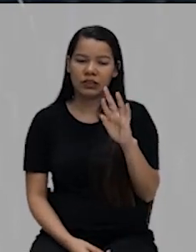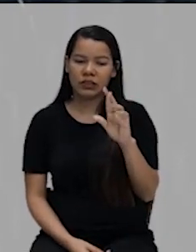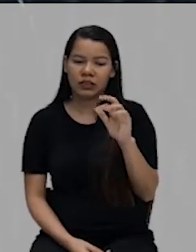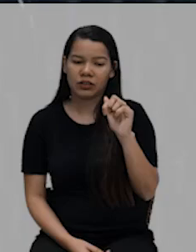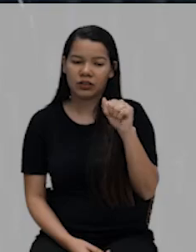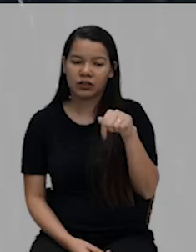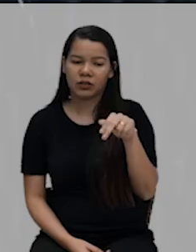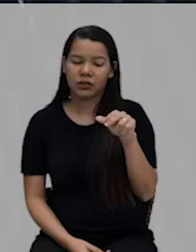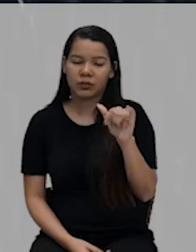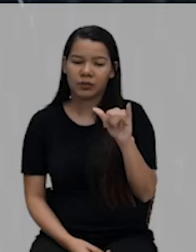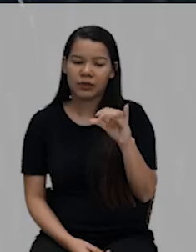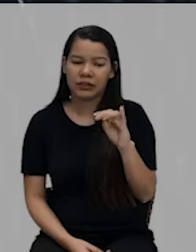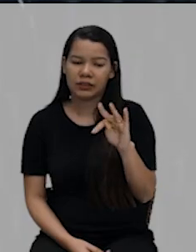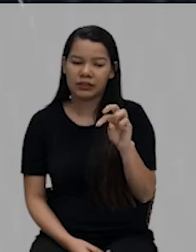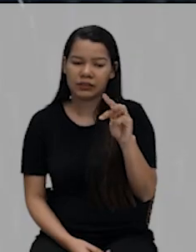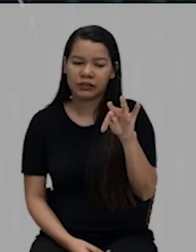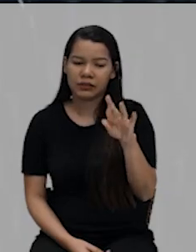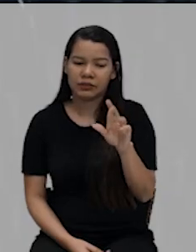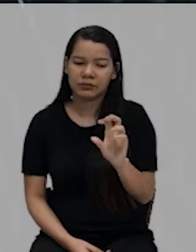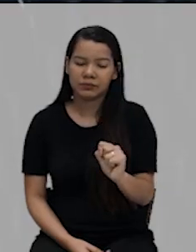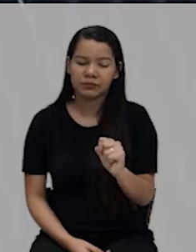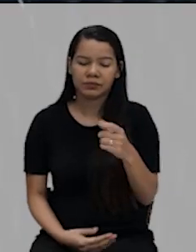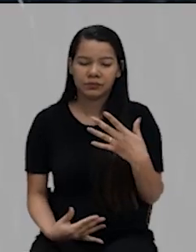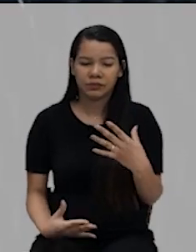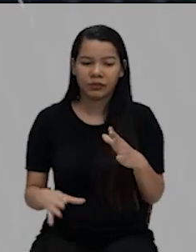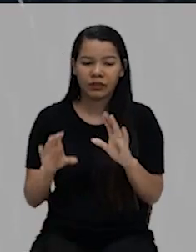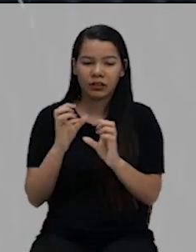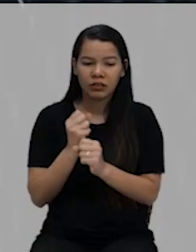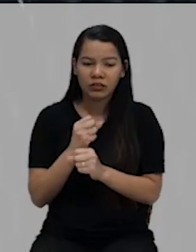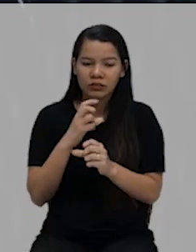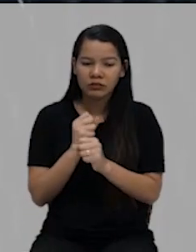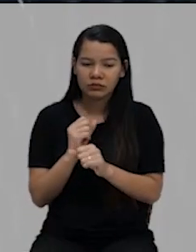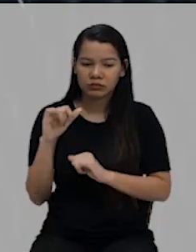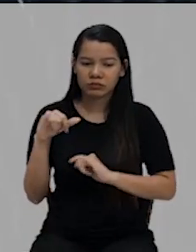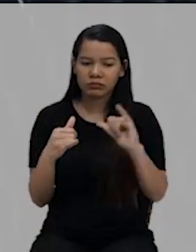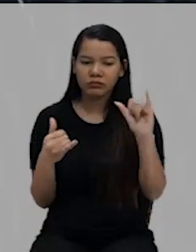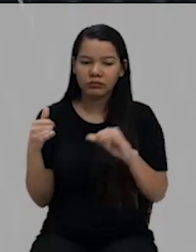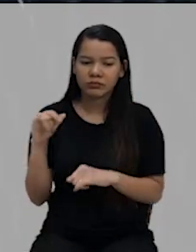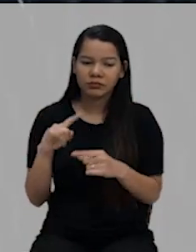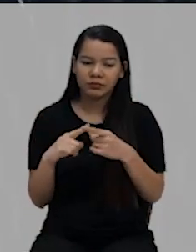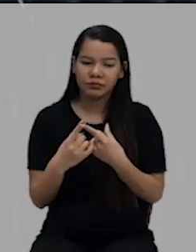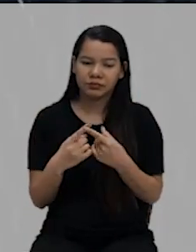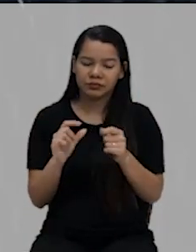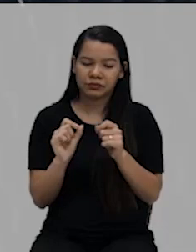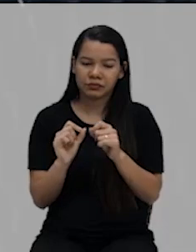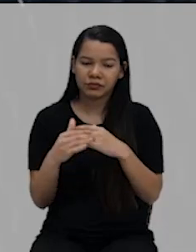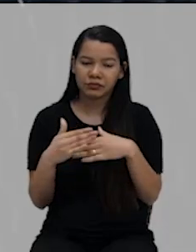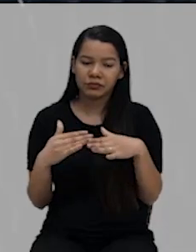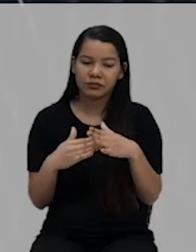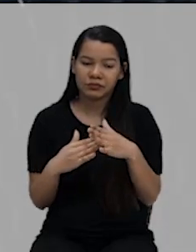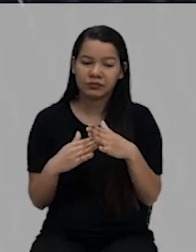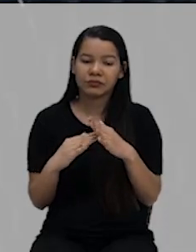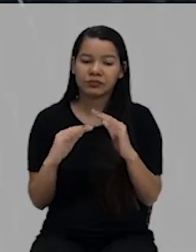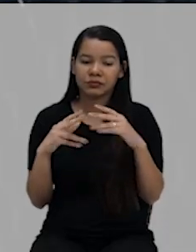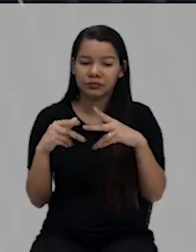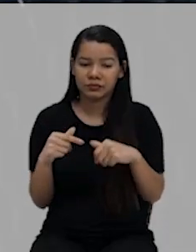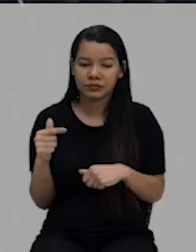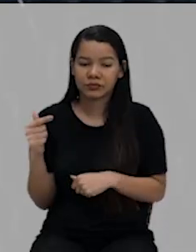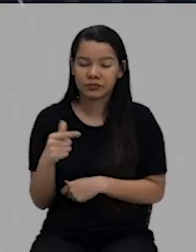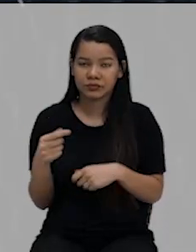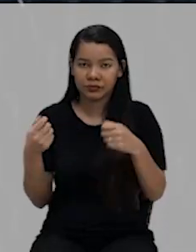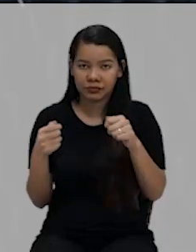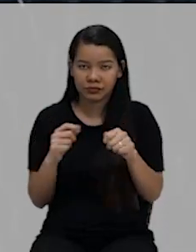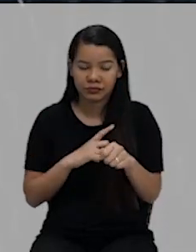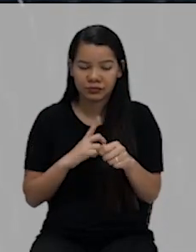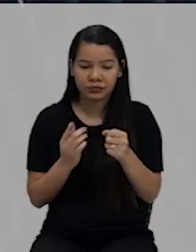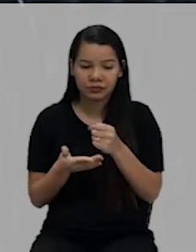cálculos químicos. Mas para você fazer tudo isso, você vai precisar de uma base. Então hoje nós vamos trabalhar alguns